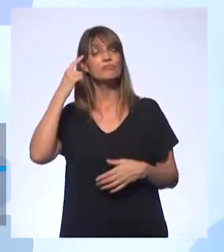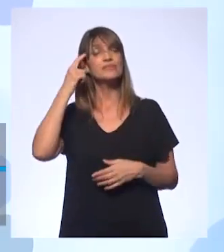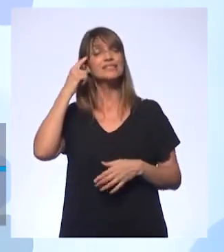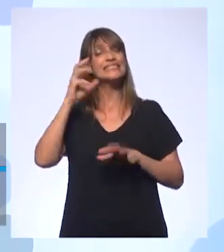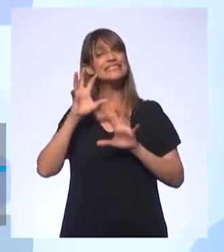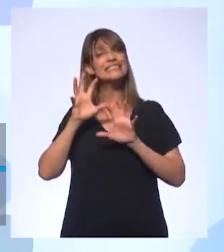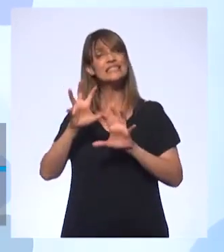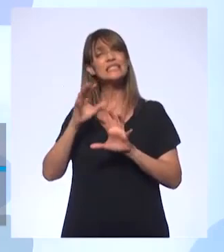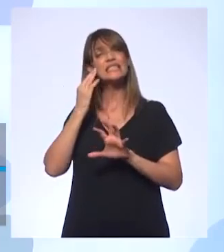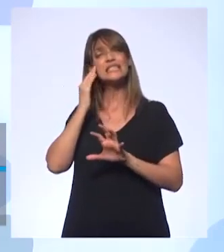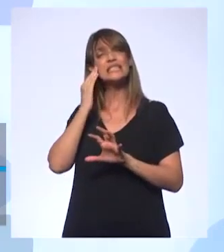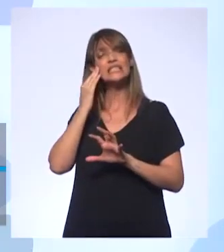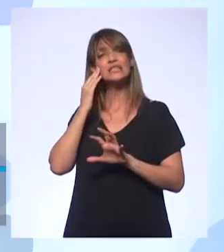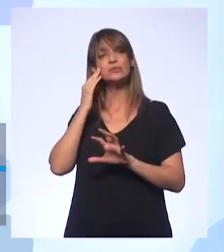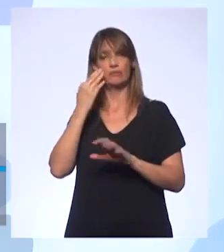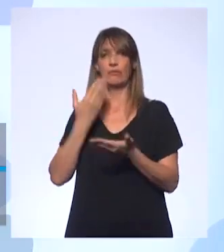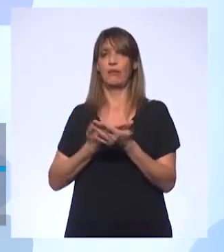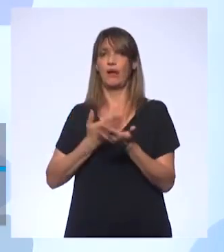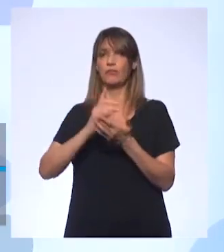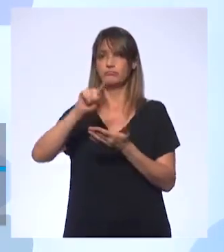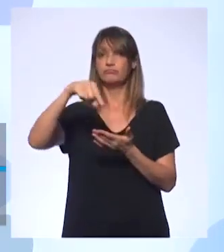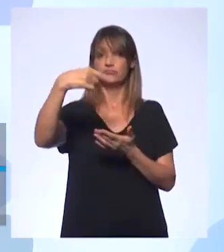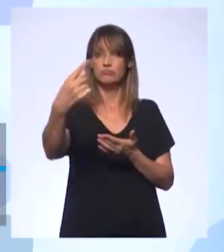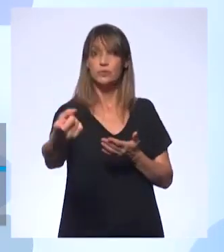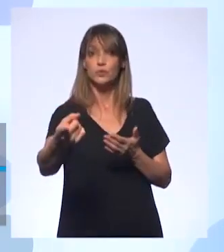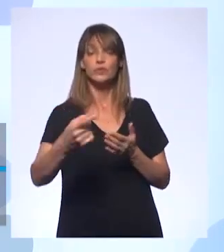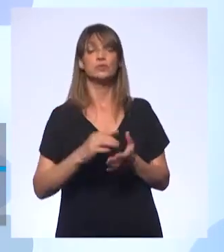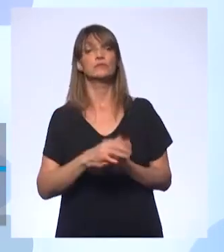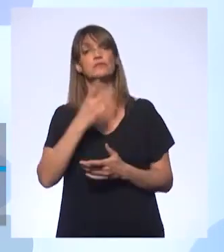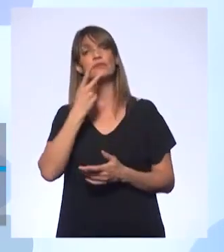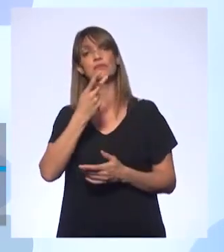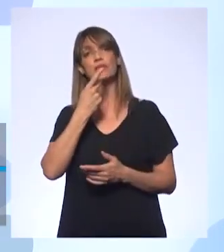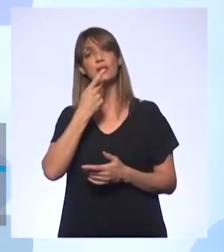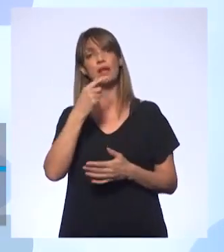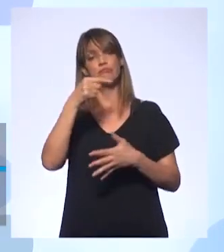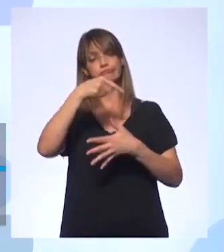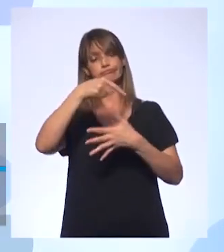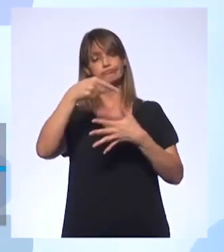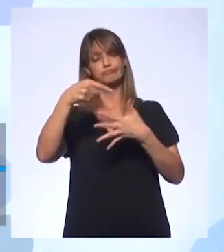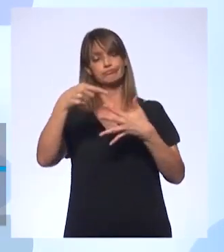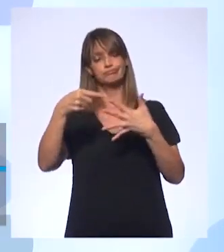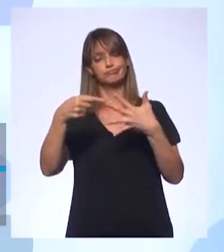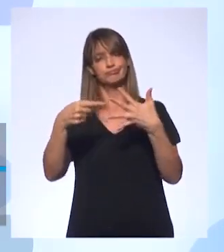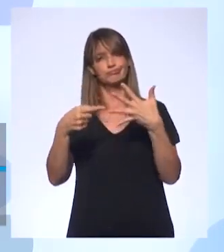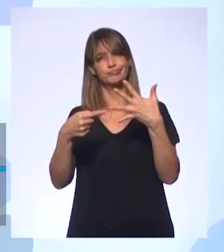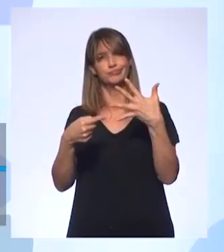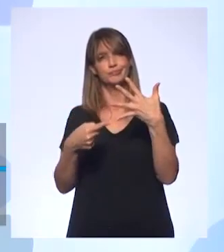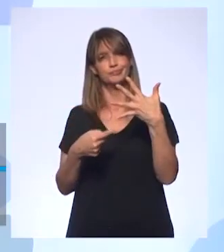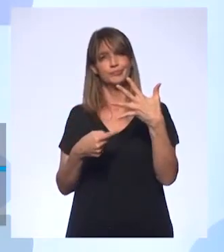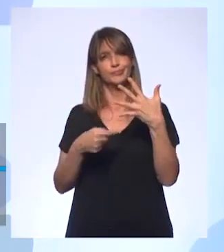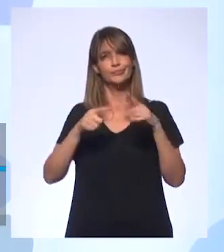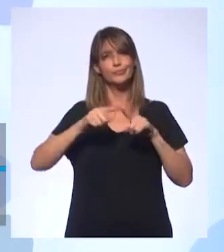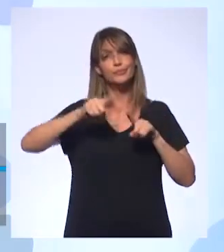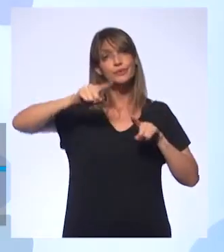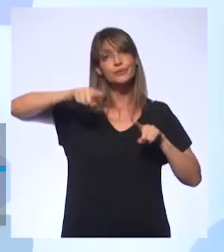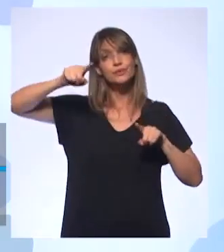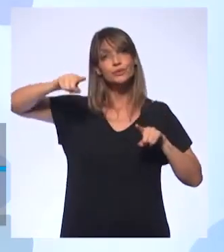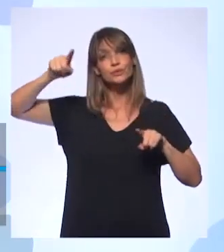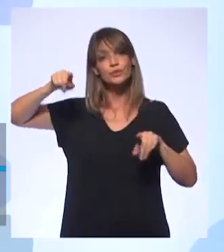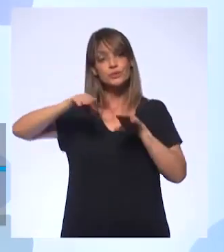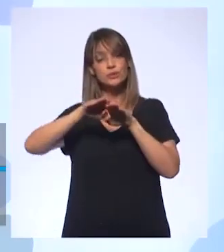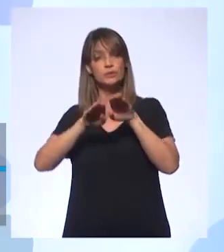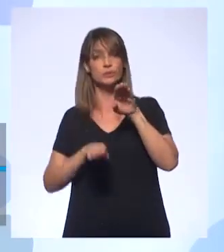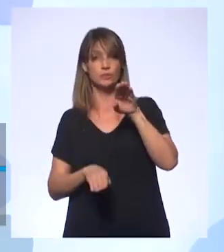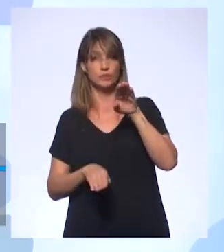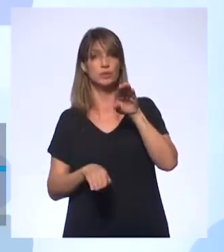consegue entender. E na próxima aula nós também vamos abordar vários aspectos, né, estatísticos sobre essa desigualdade